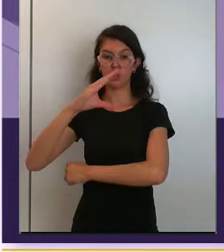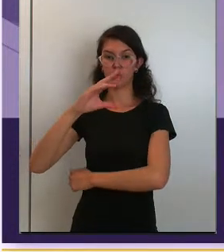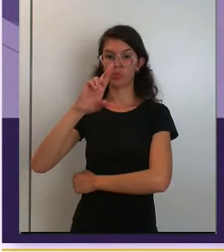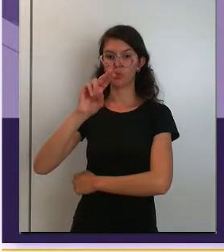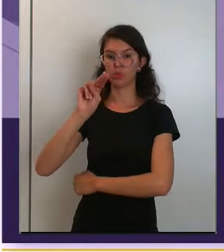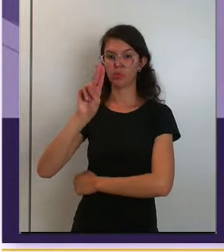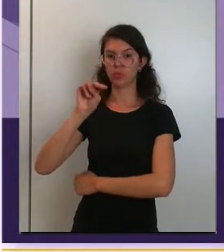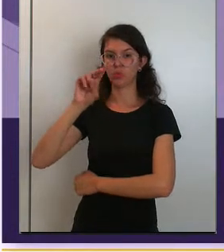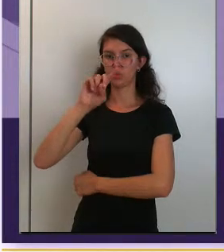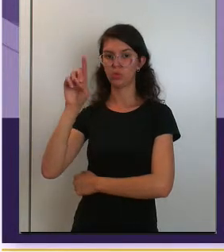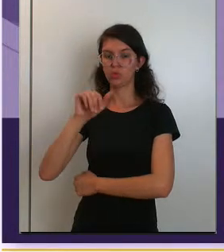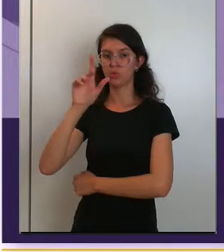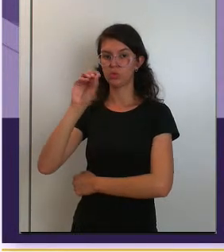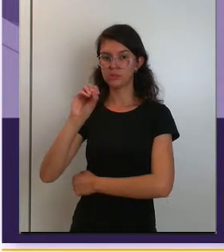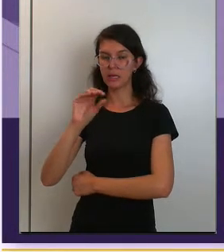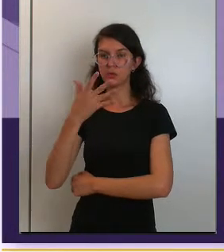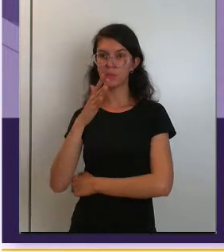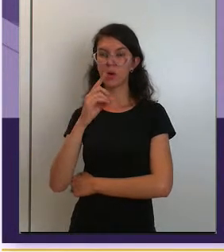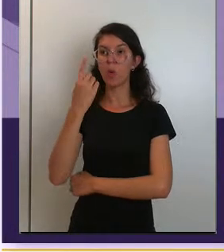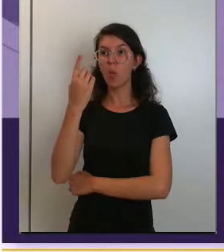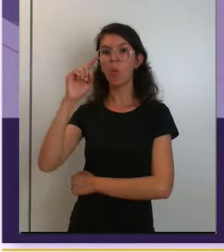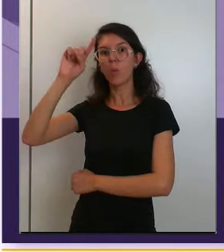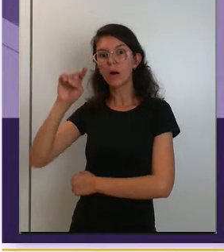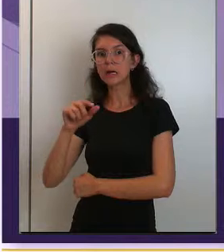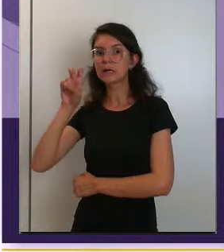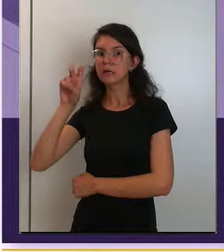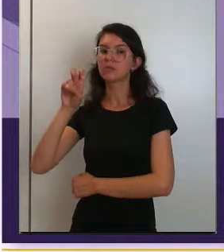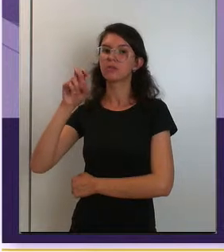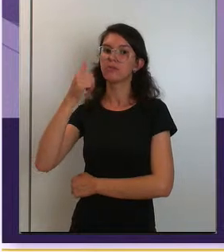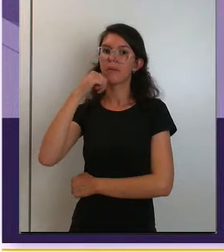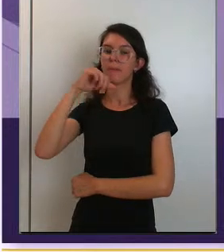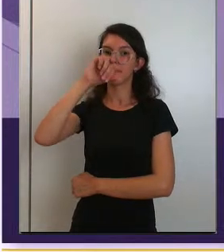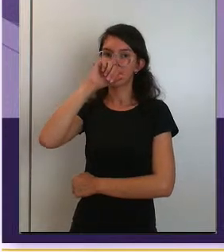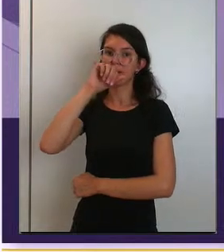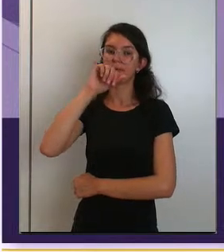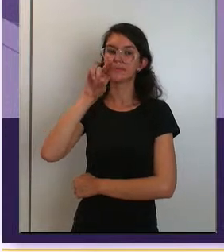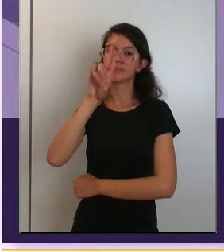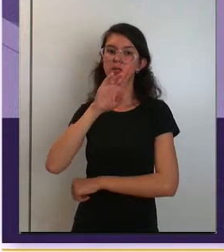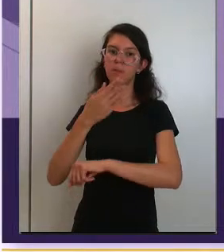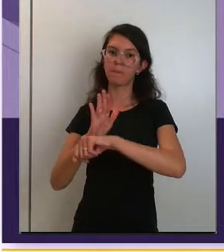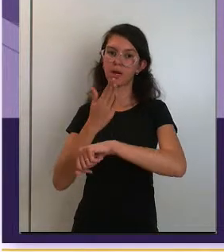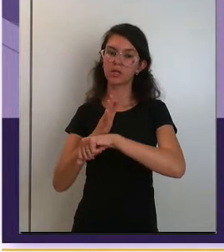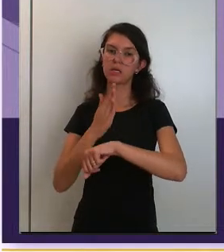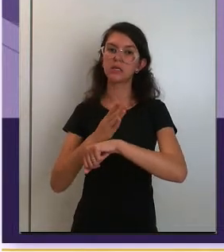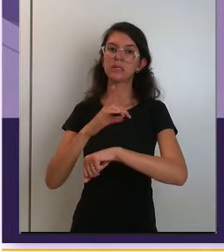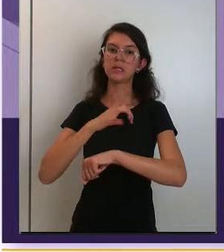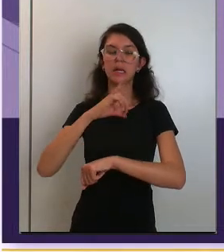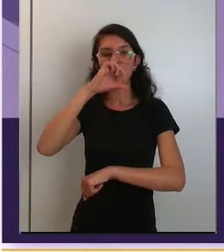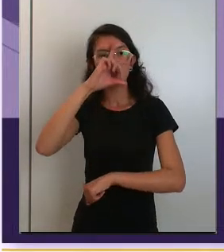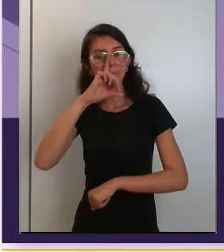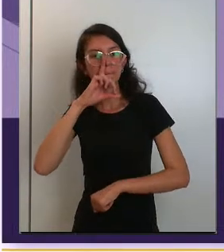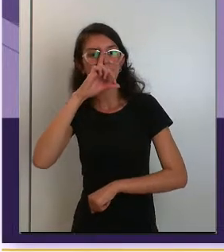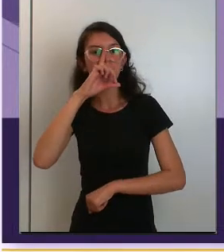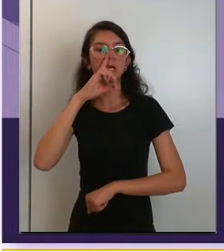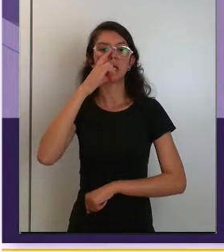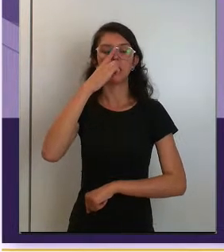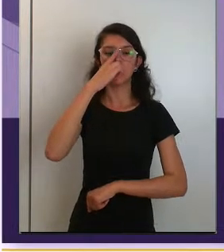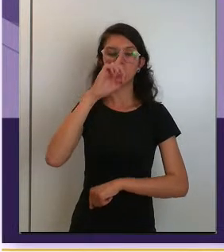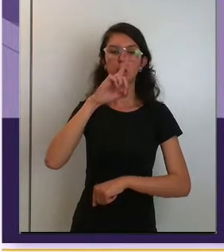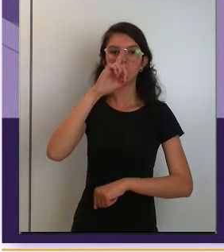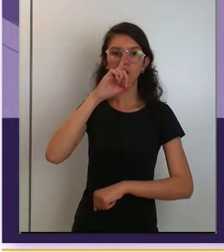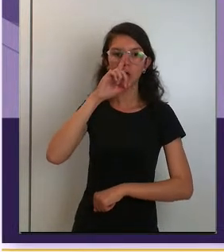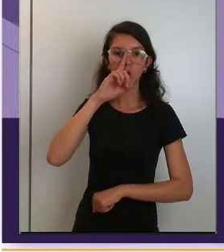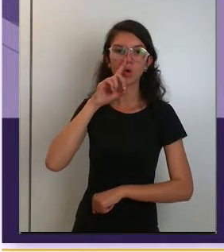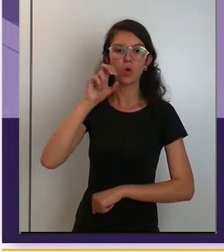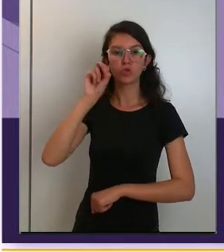viu, cerca de 1/5 das mães praticando isso, a gente tem riscos aí de transmissão do vírus do HIV e